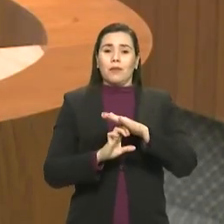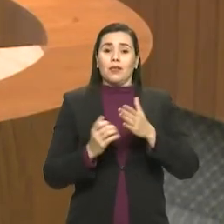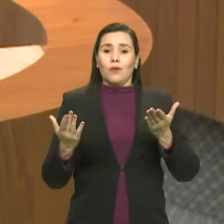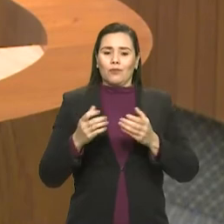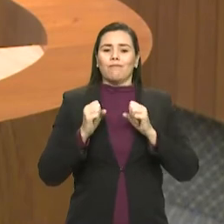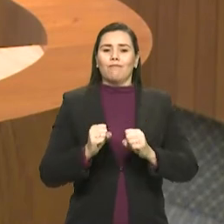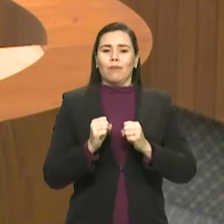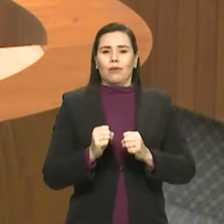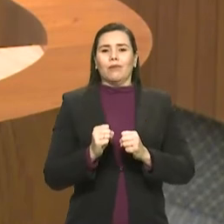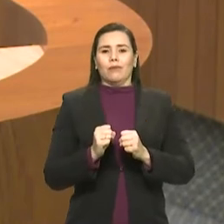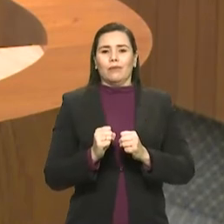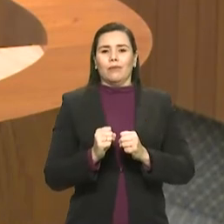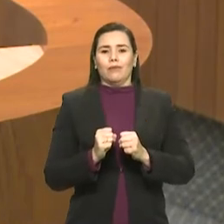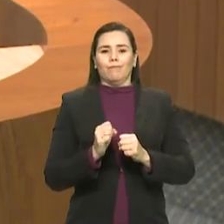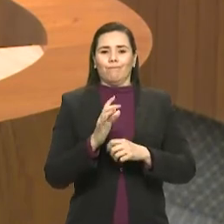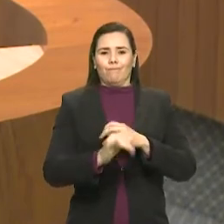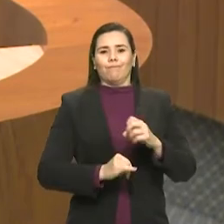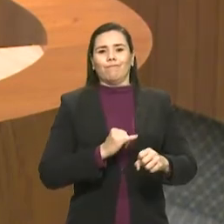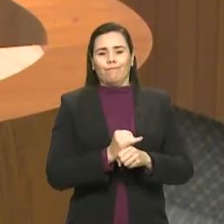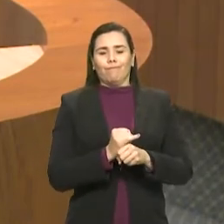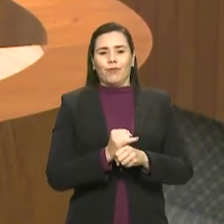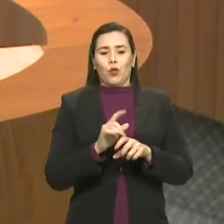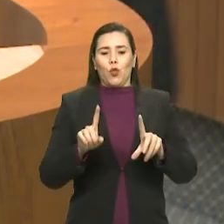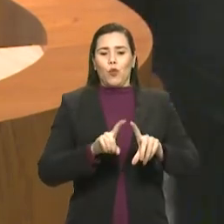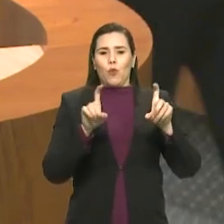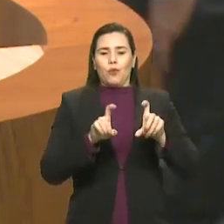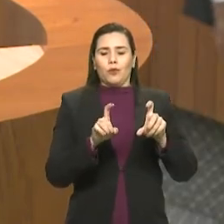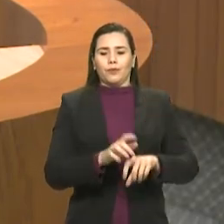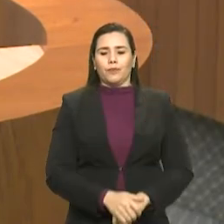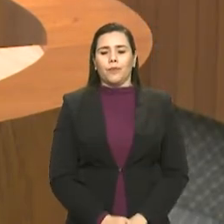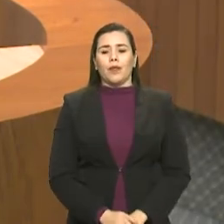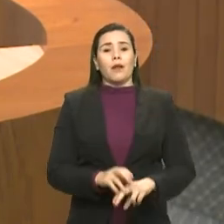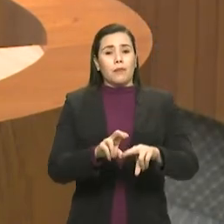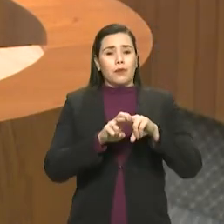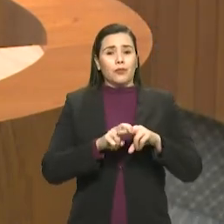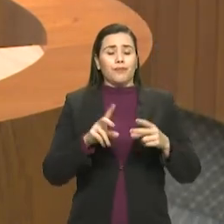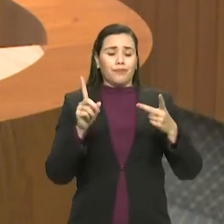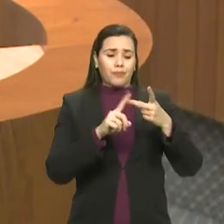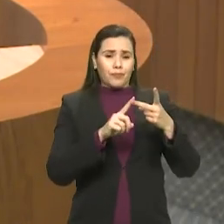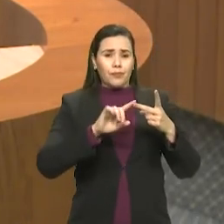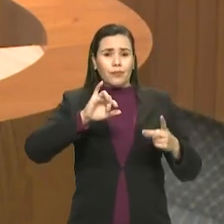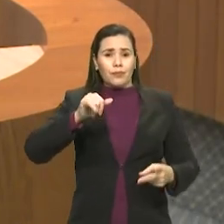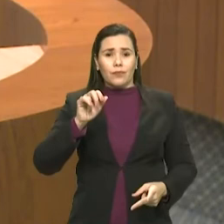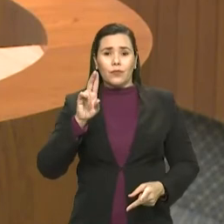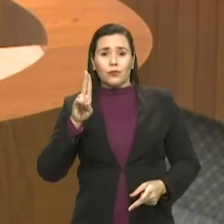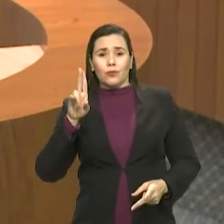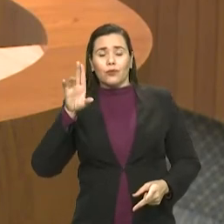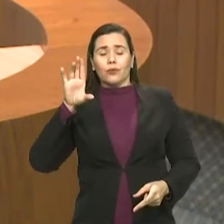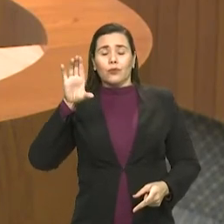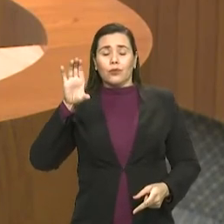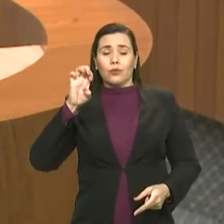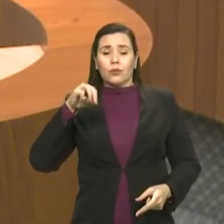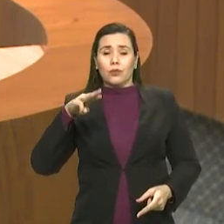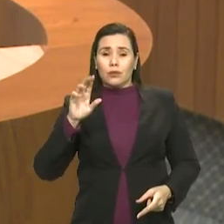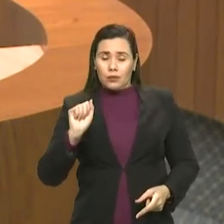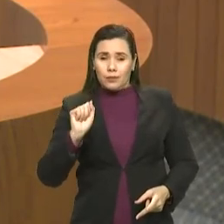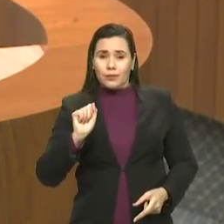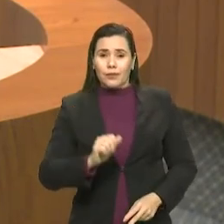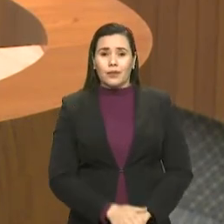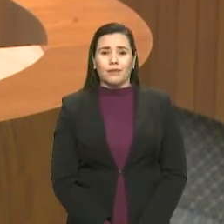comemorar 171 anos de uma empresa que conseguiu, de uma instituição que